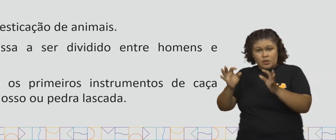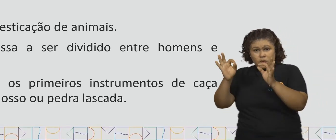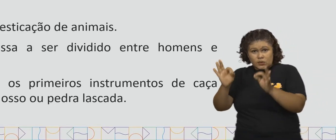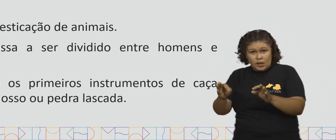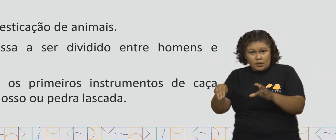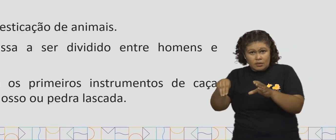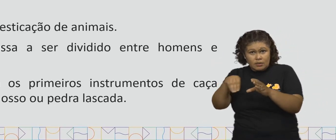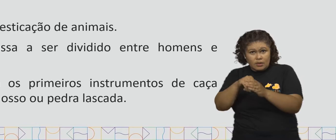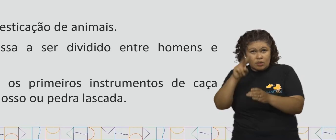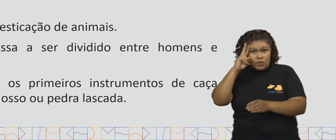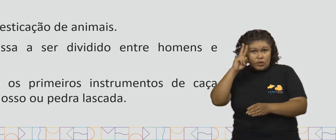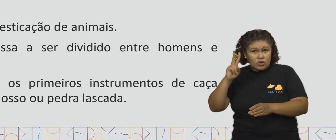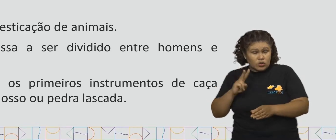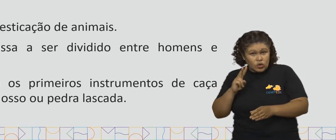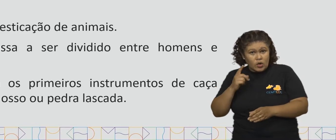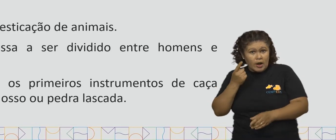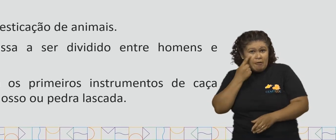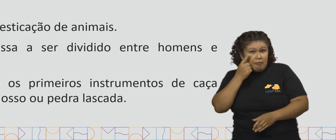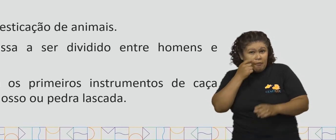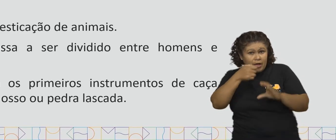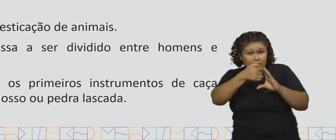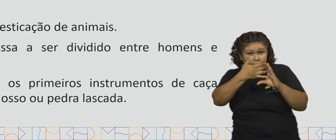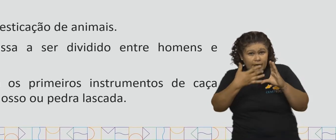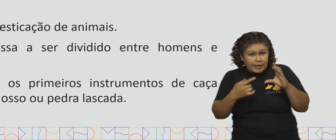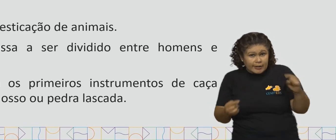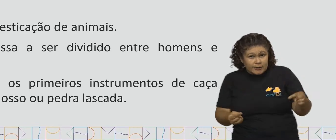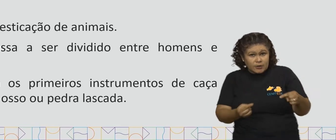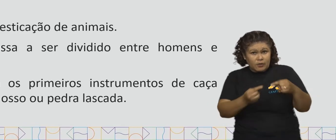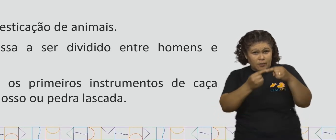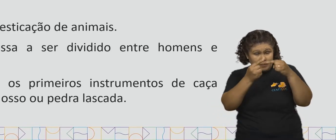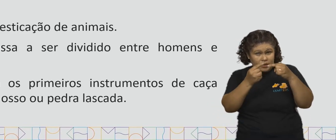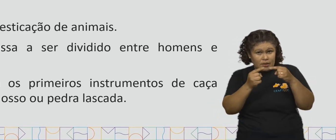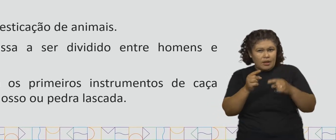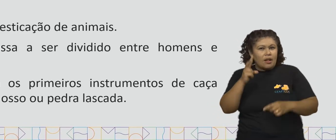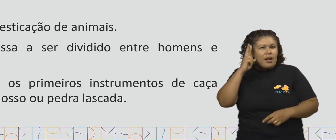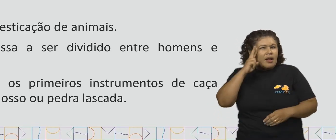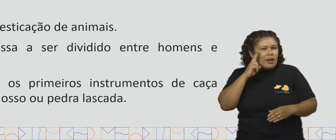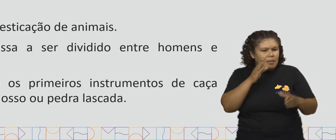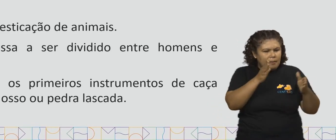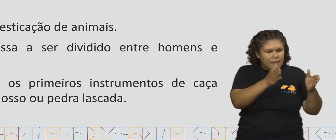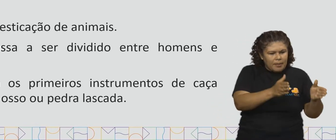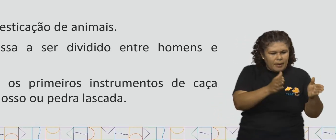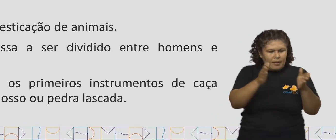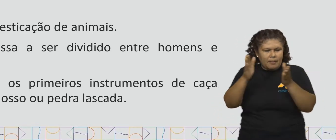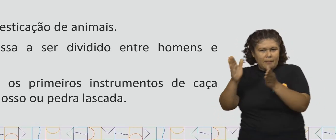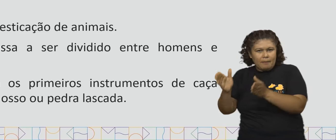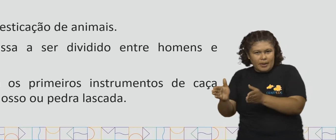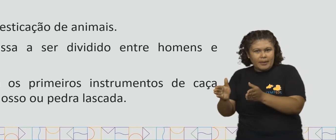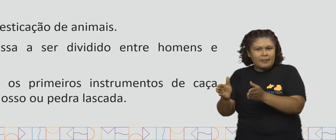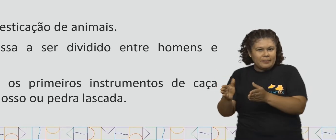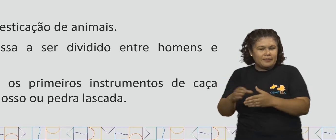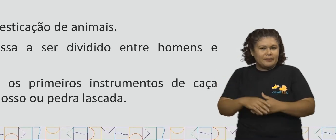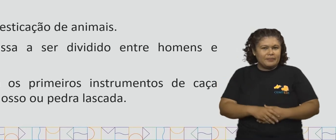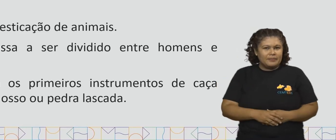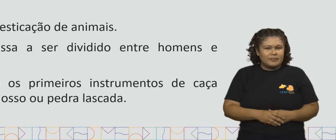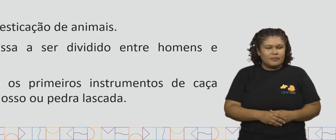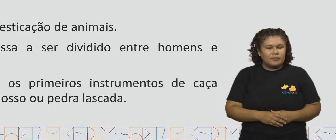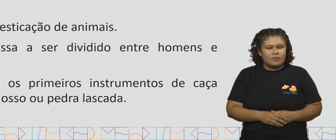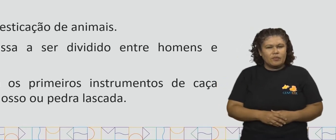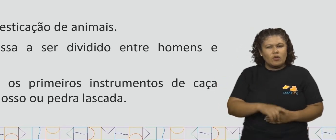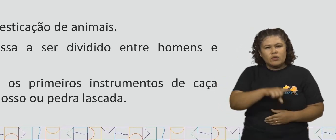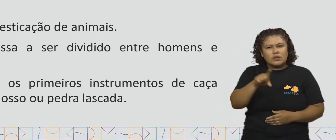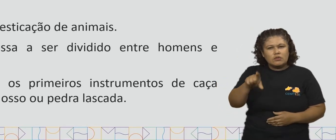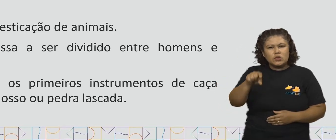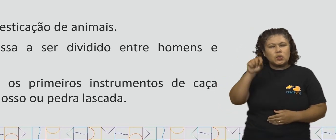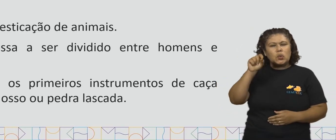cada característica abaixo. Lembrando que nós temos dois períodos na pré-história, Paleolítico e Neolítico. Aí você vai